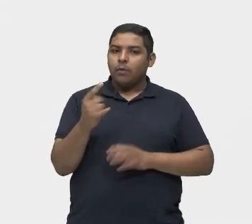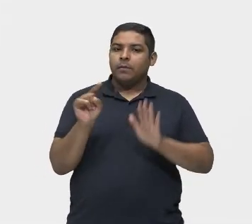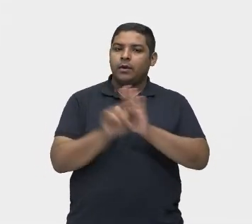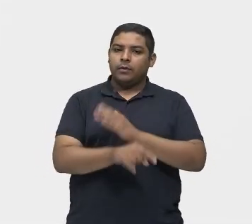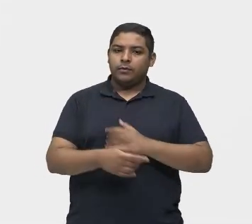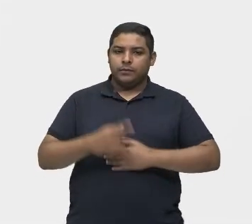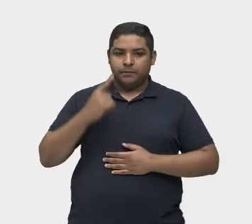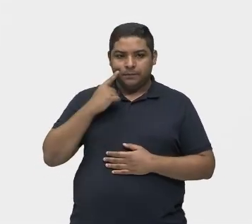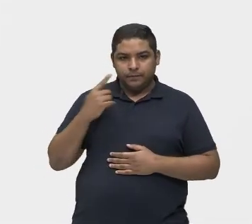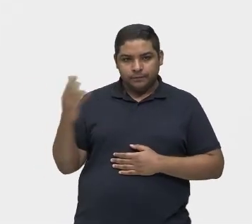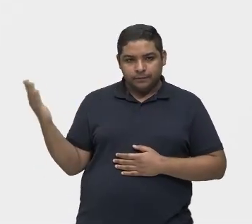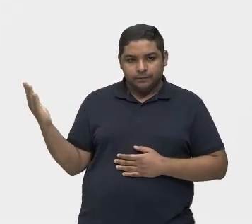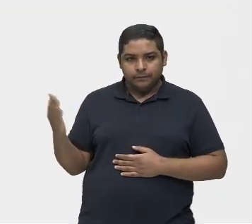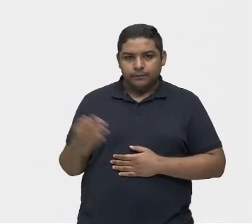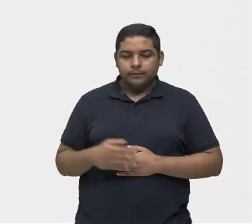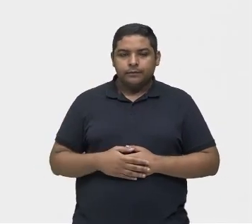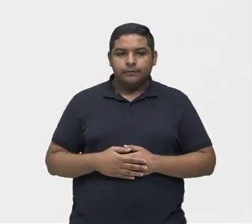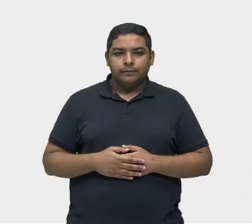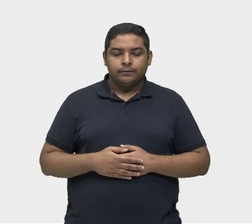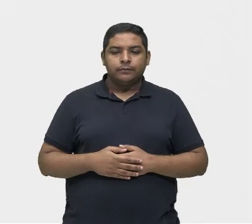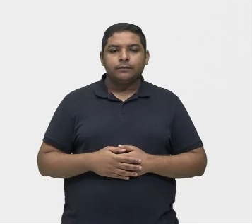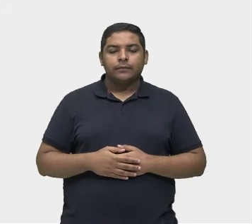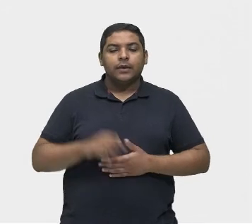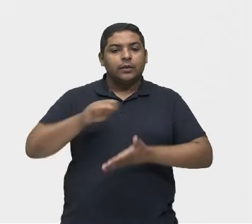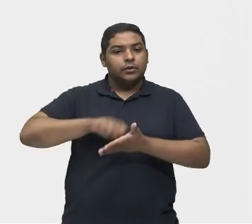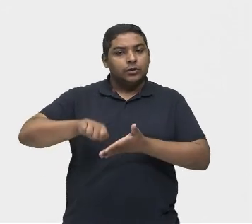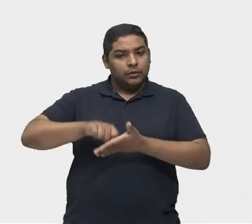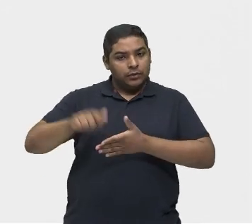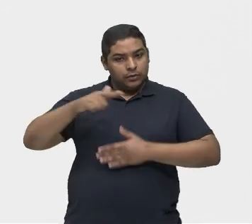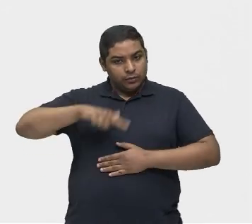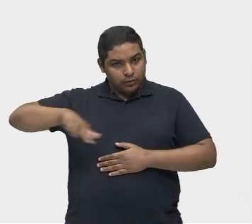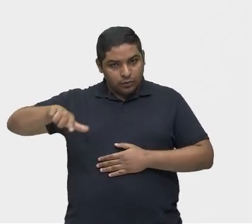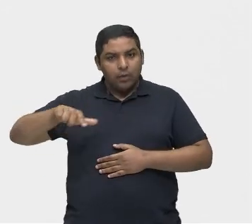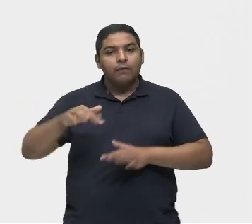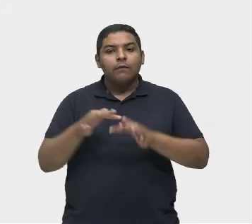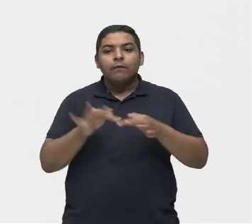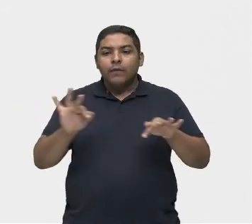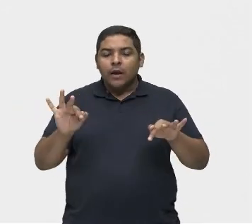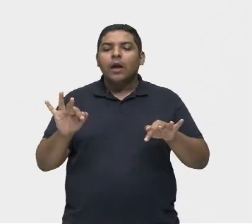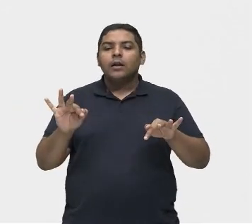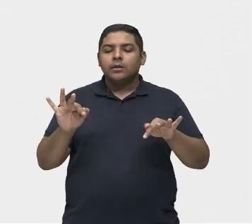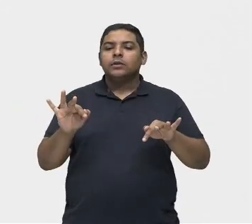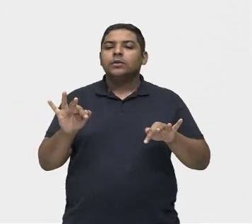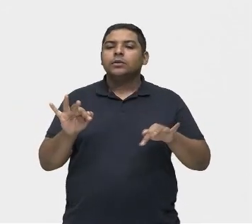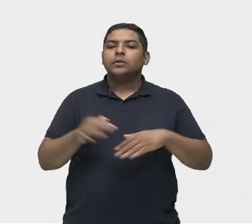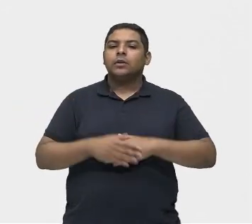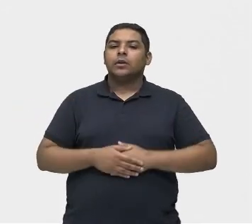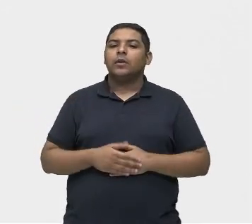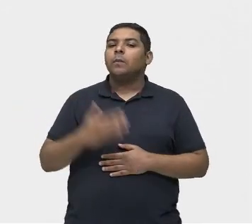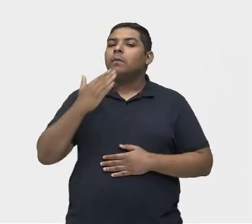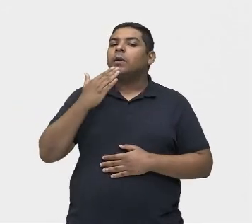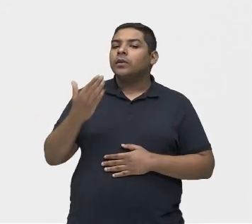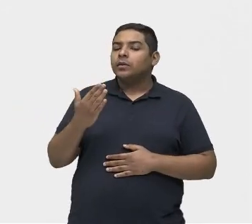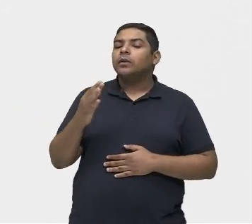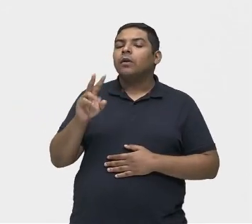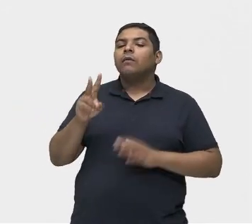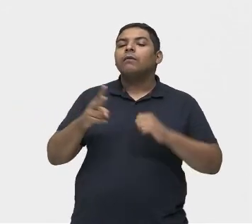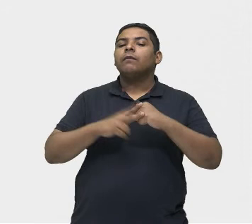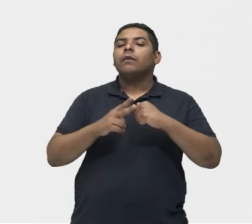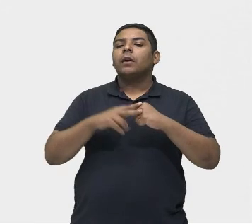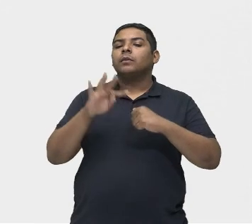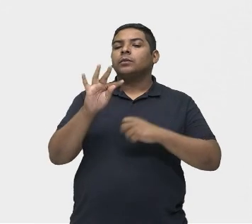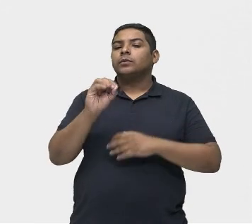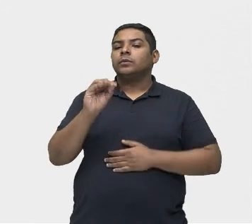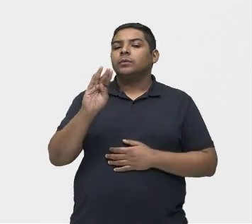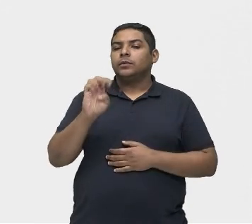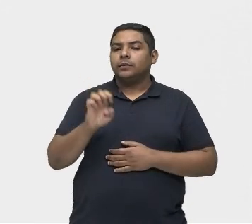juntos. Reescreva as frases das formas pedidas do passado do verbo to be. Então, nós temos ali a